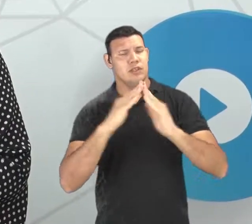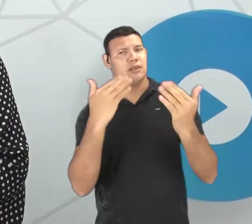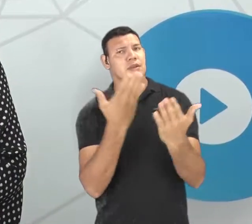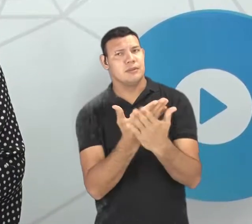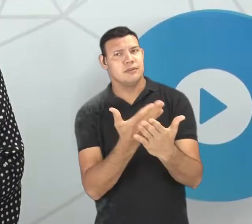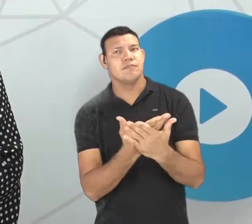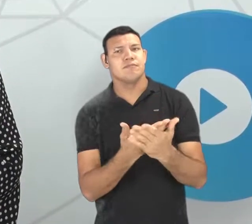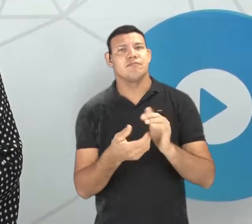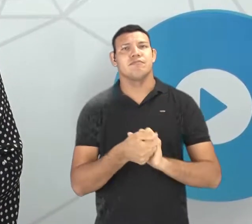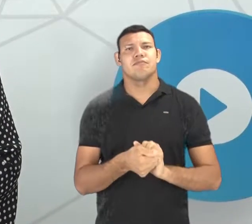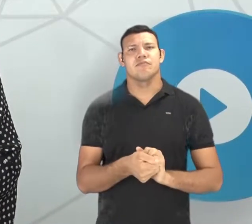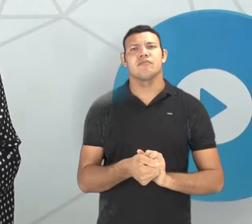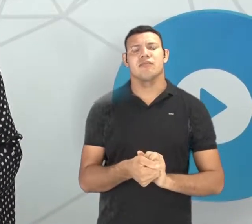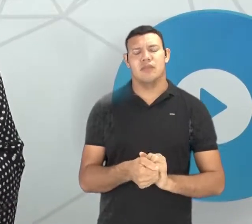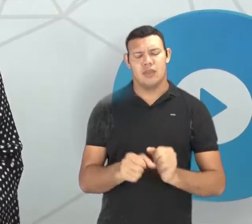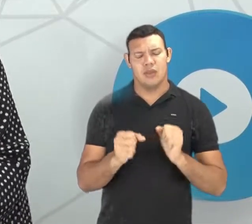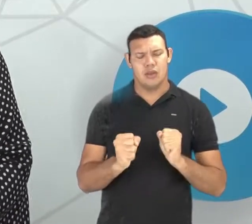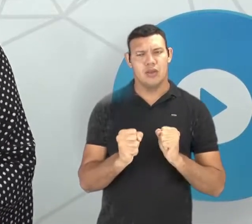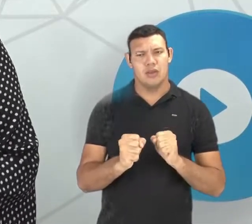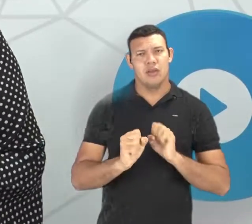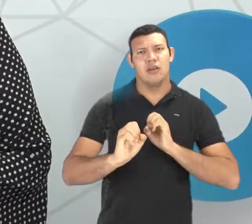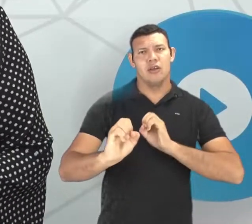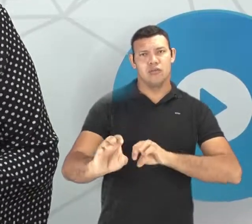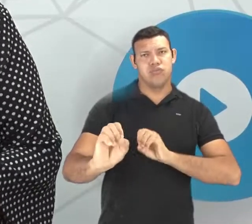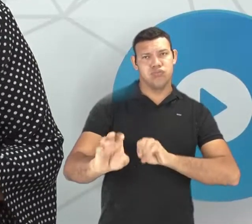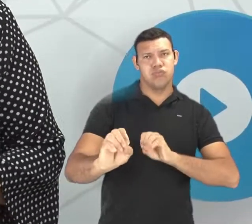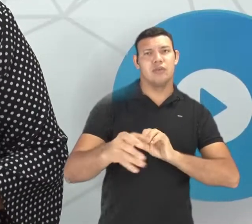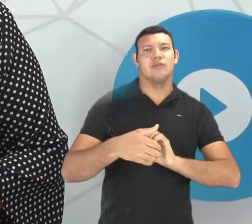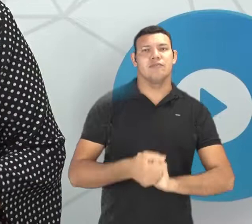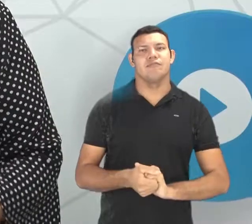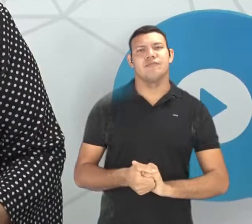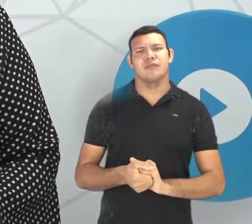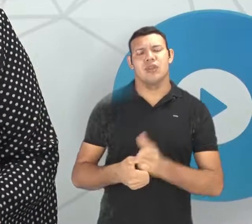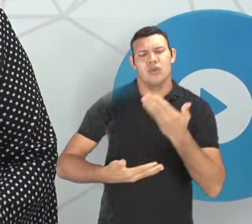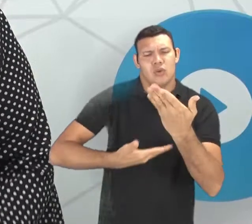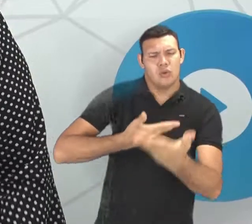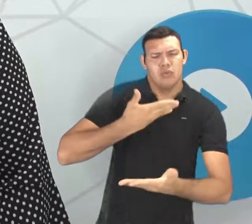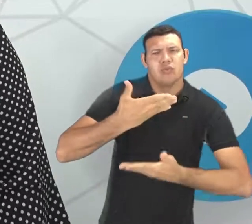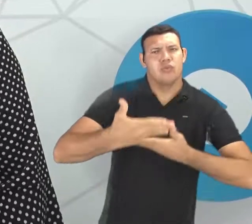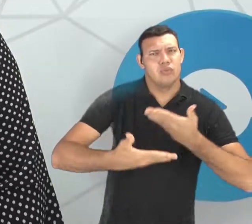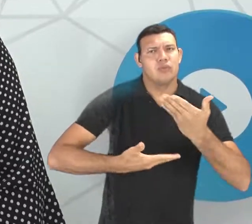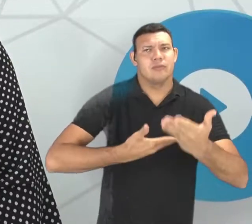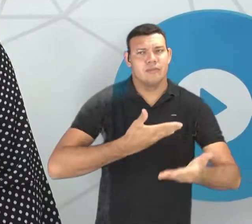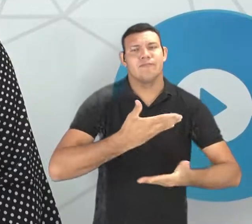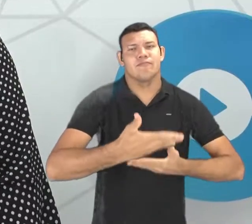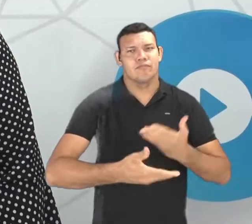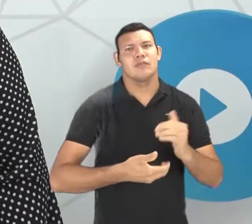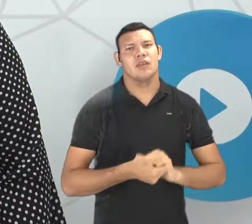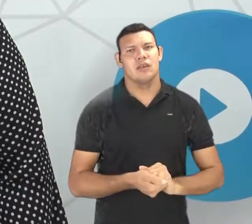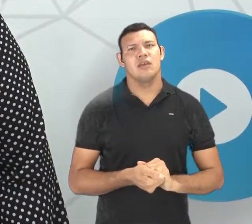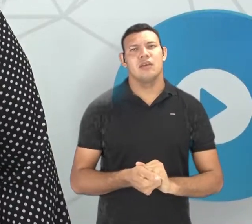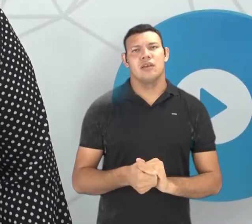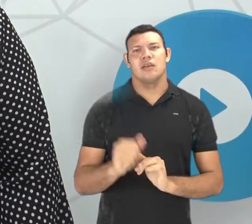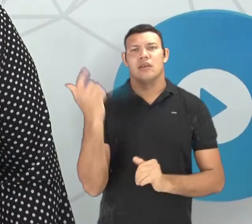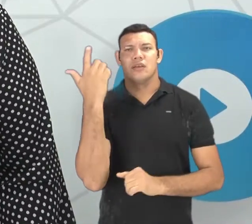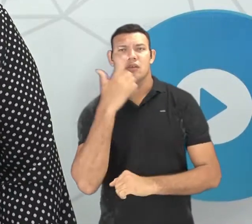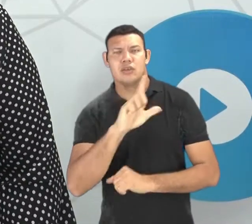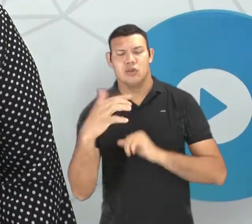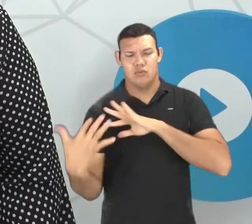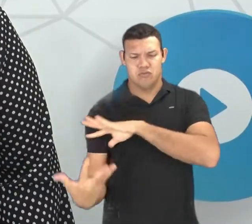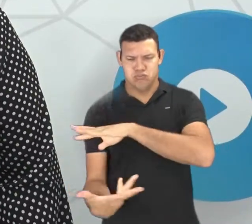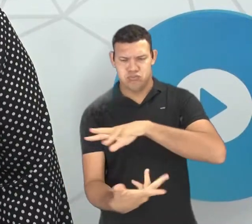nas escolas, que a escola pode proporcionar, pode cooperar para que possamos alcançar um